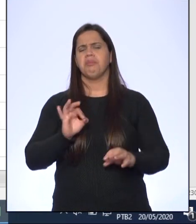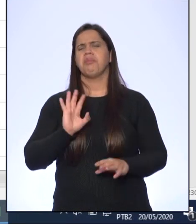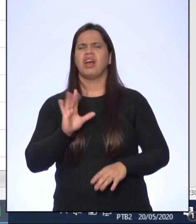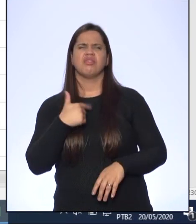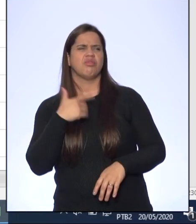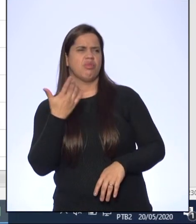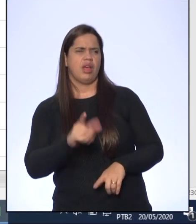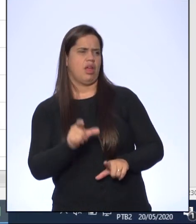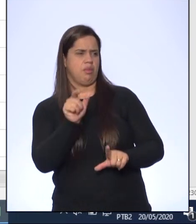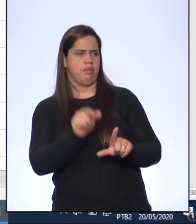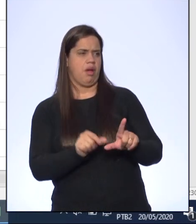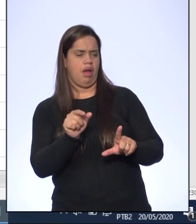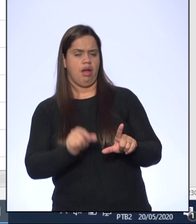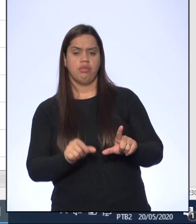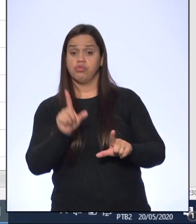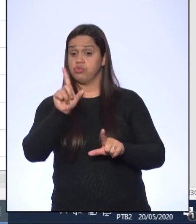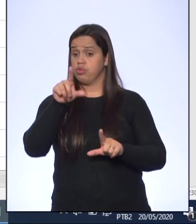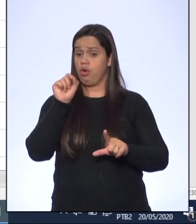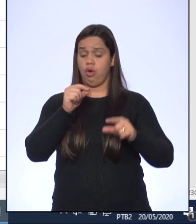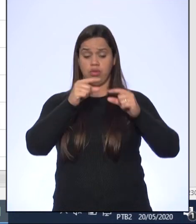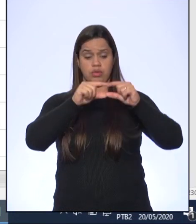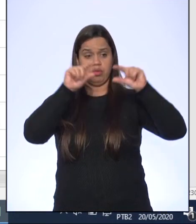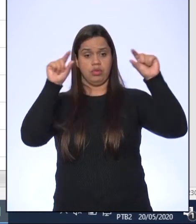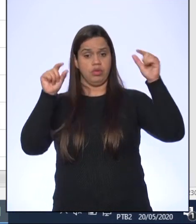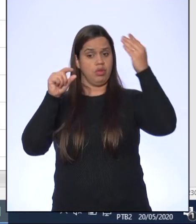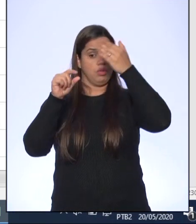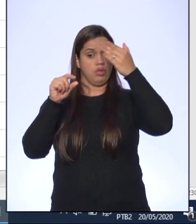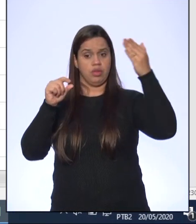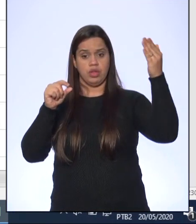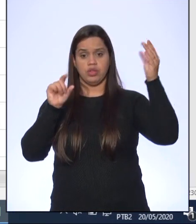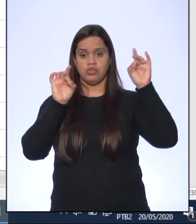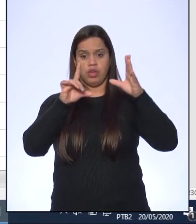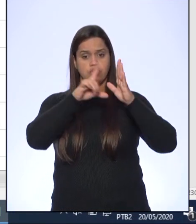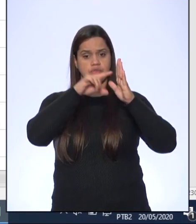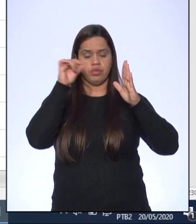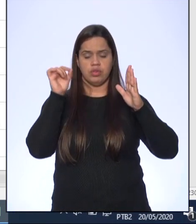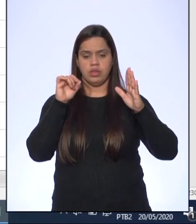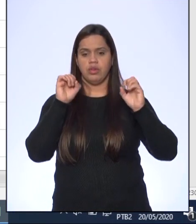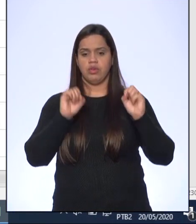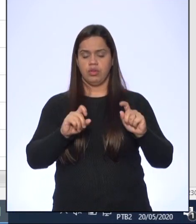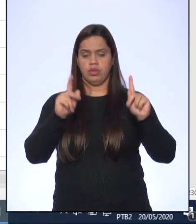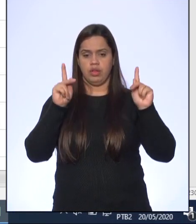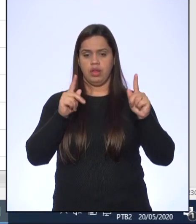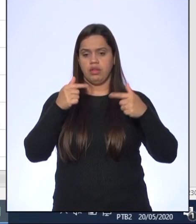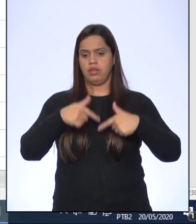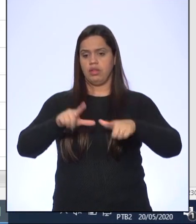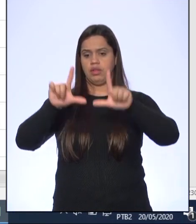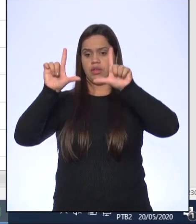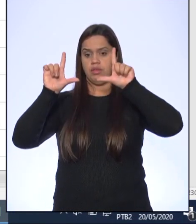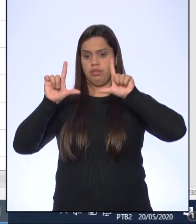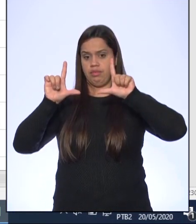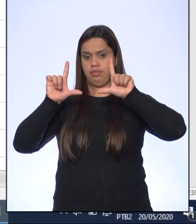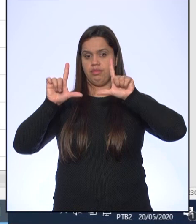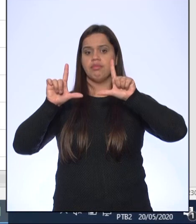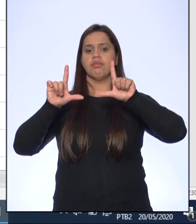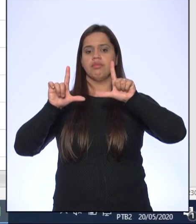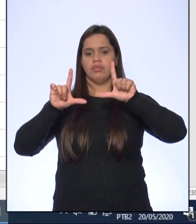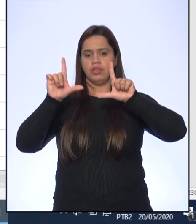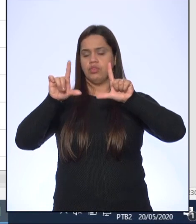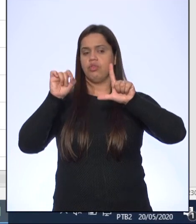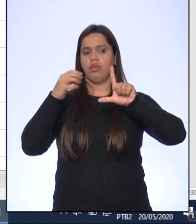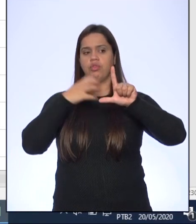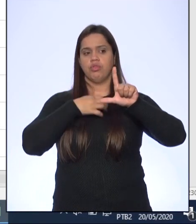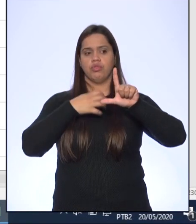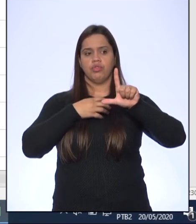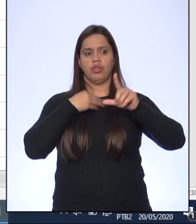gráfico. Pode selecionar o gráfico que vocês quiserem aqui em cima. Tá bom? Ó? Só selecionar aqui, ó, em cima, aqui na barra, você escolhe o